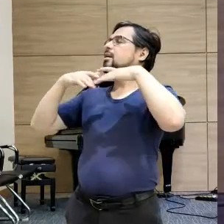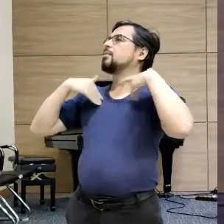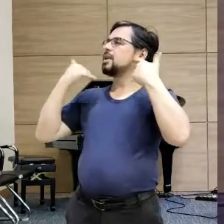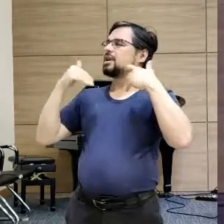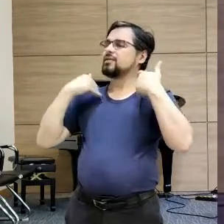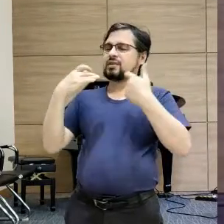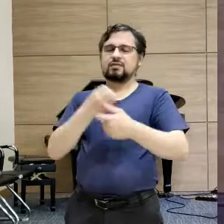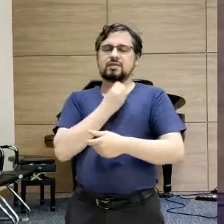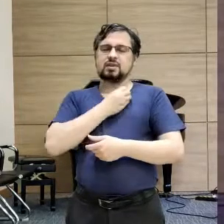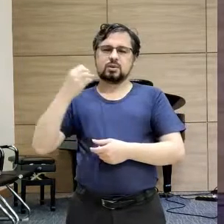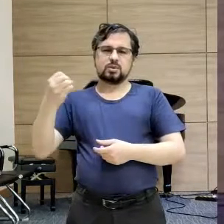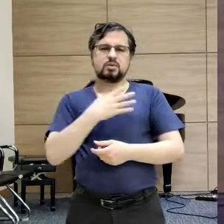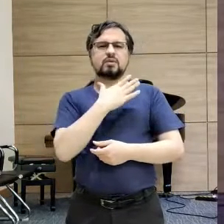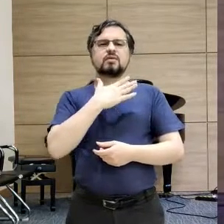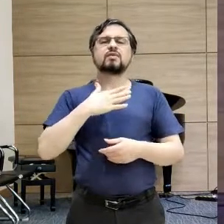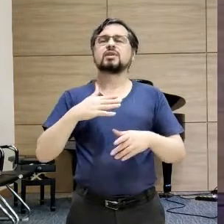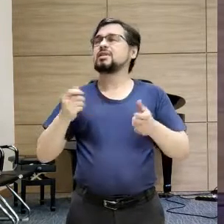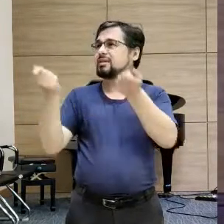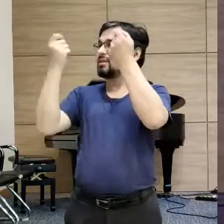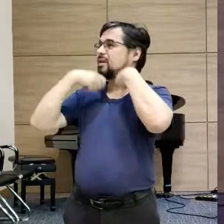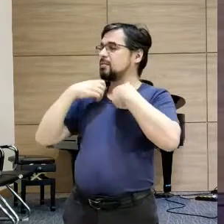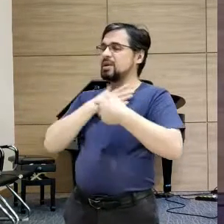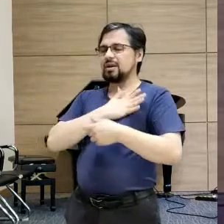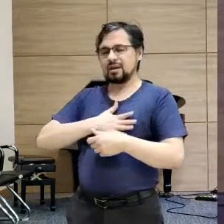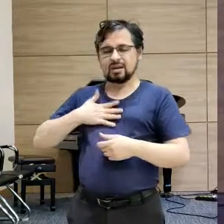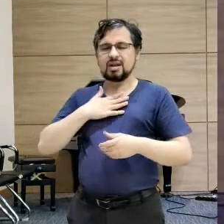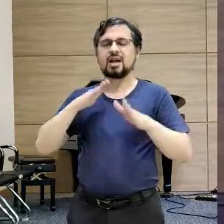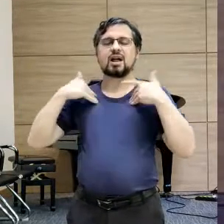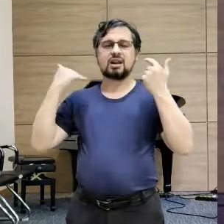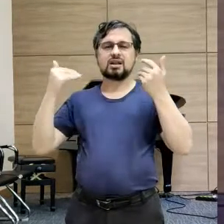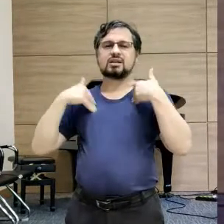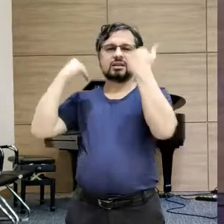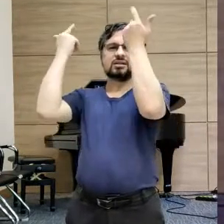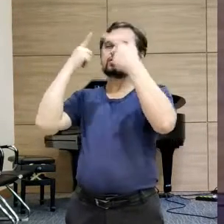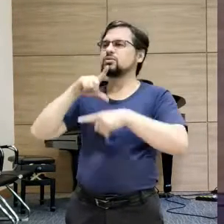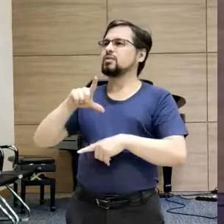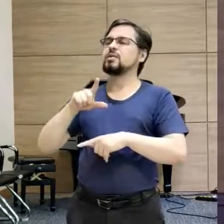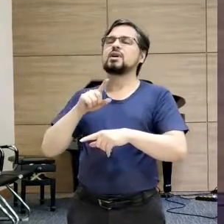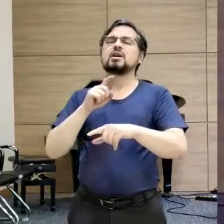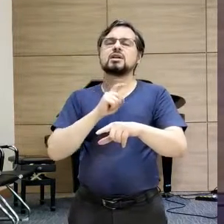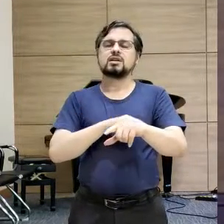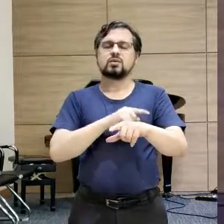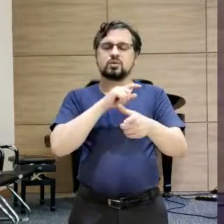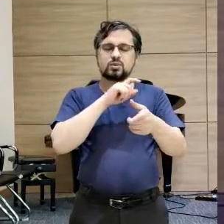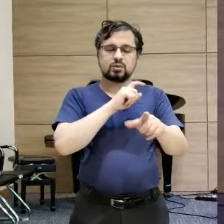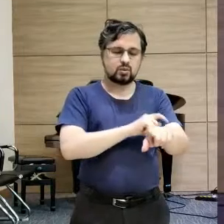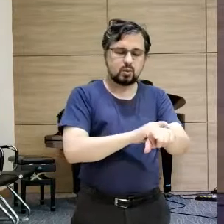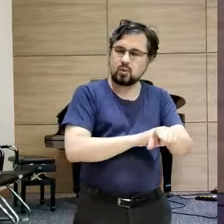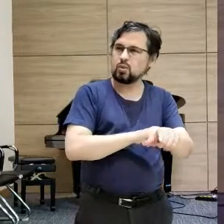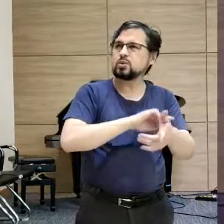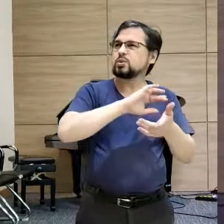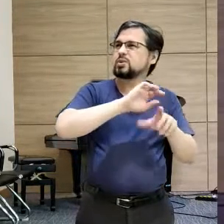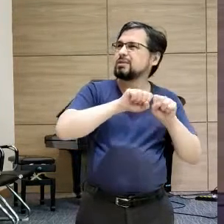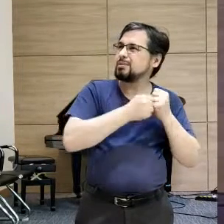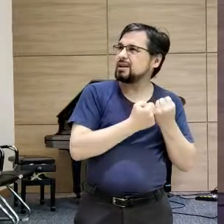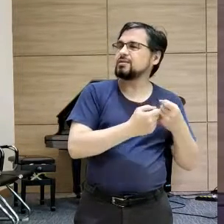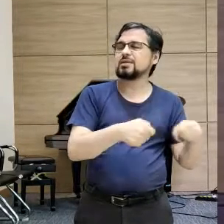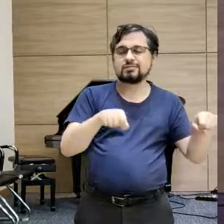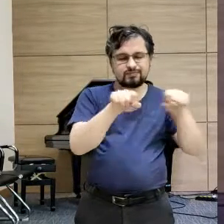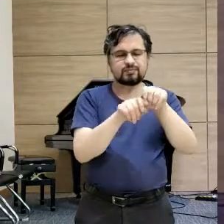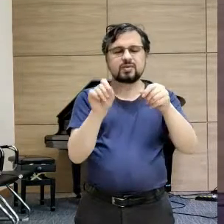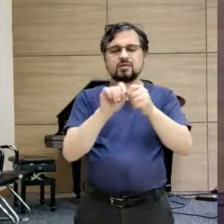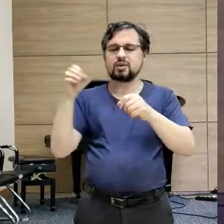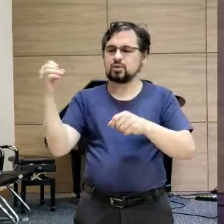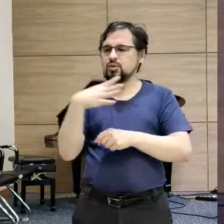eu quero regozijar na tua presença. Assim, os meus ossos que esmagaste serão restaurados. Ele vai falar sobre isso no